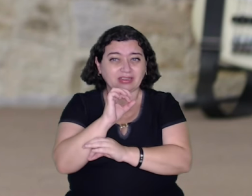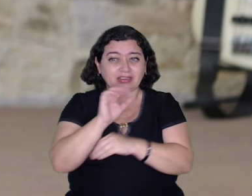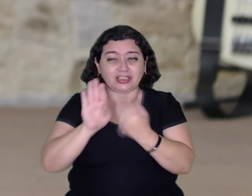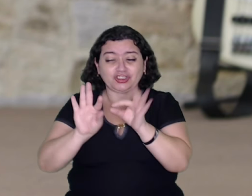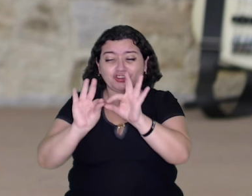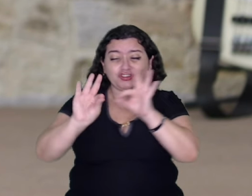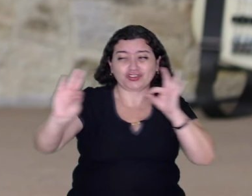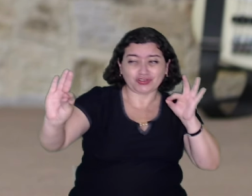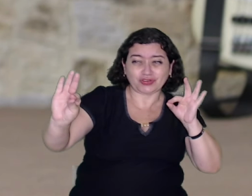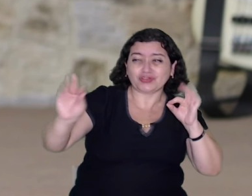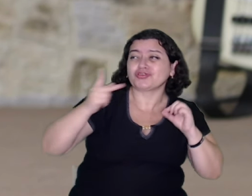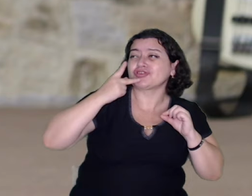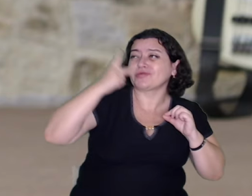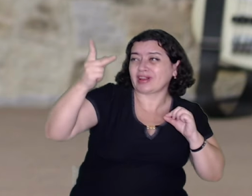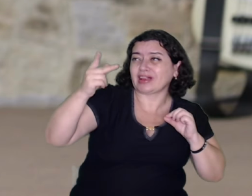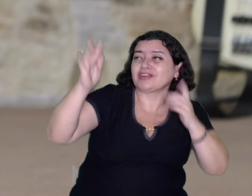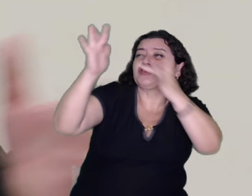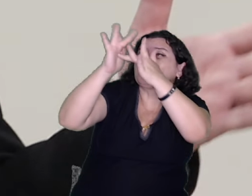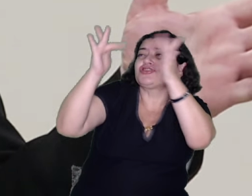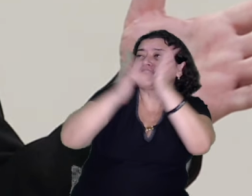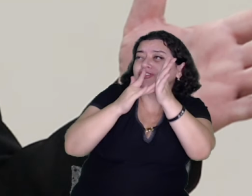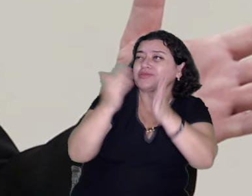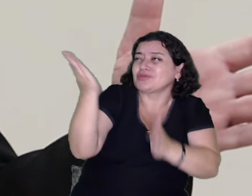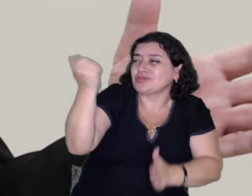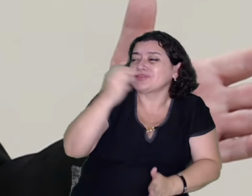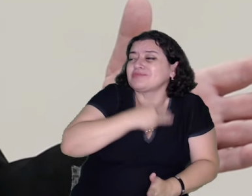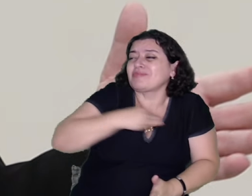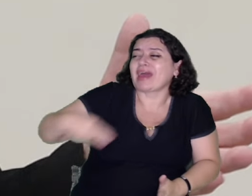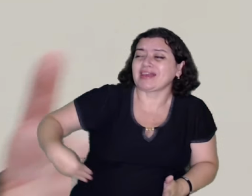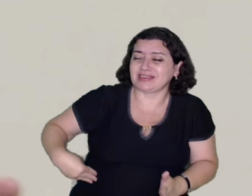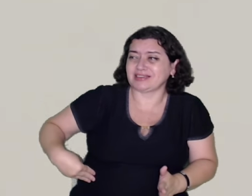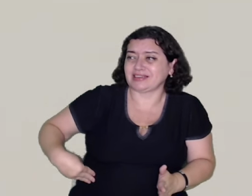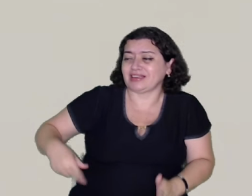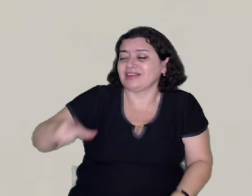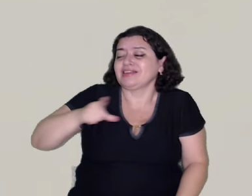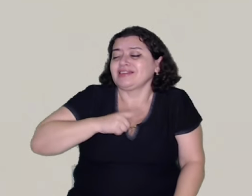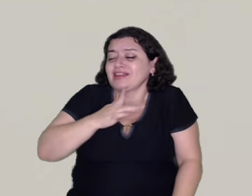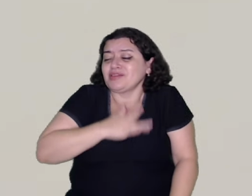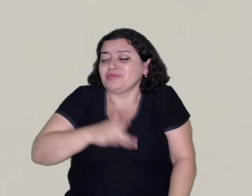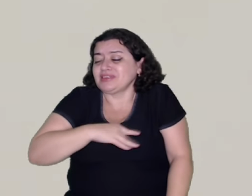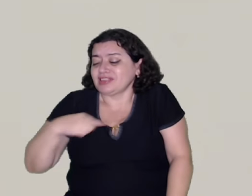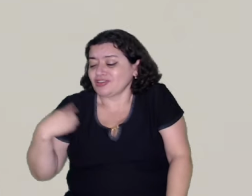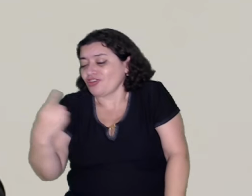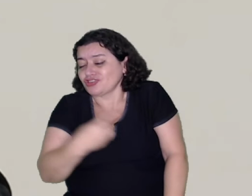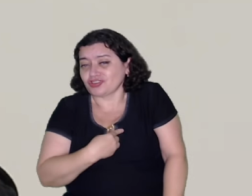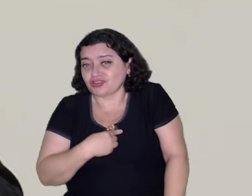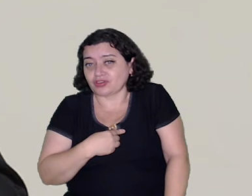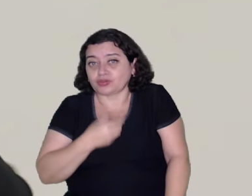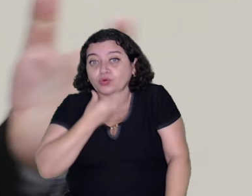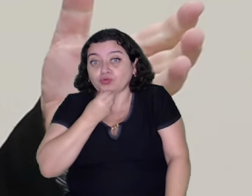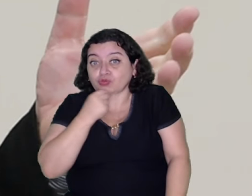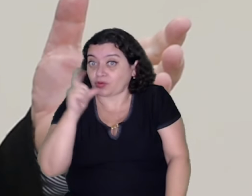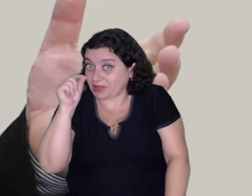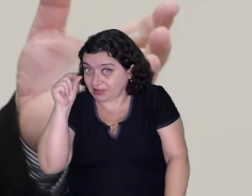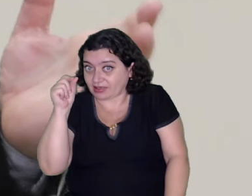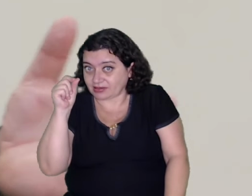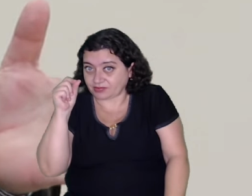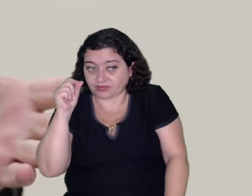dizendo: Jesus, Mestre, tem misericórdia de nós. E